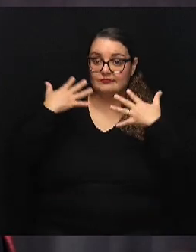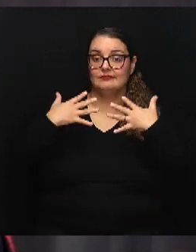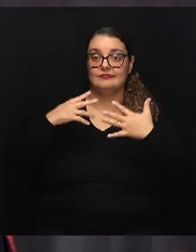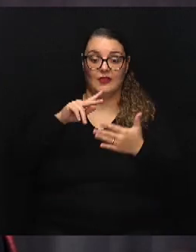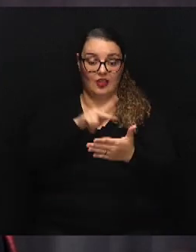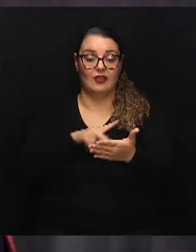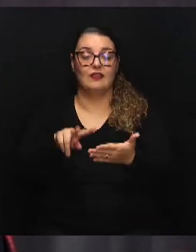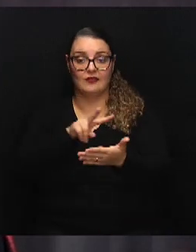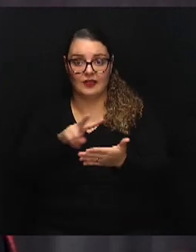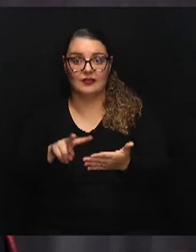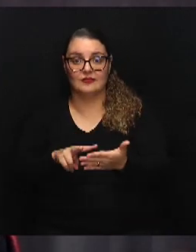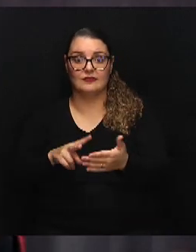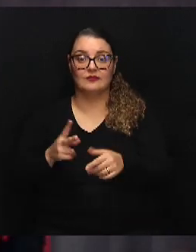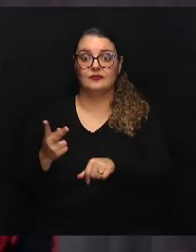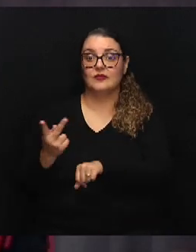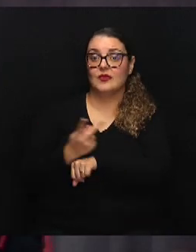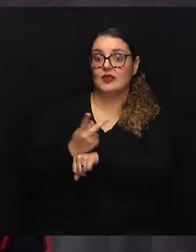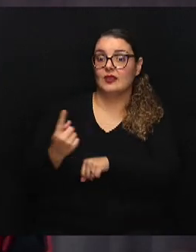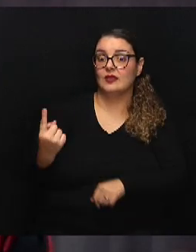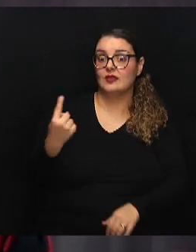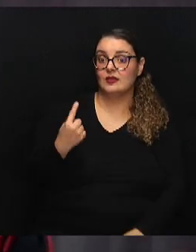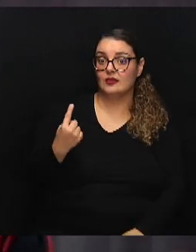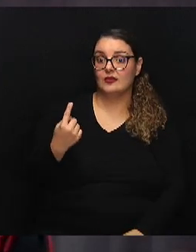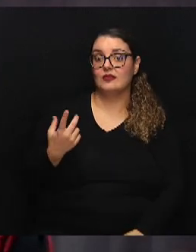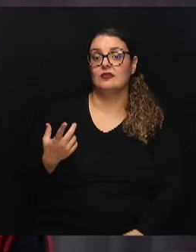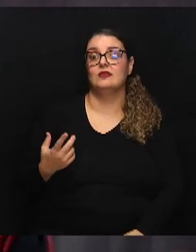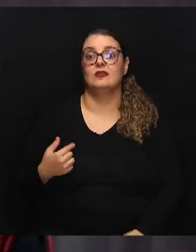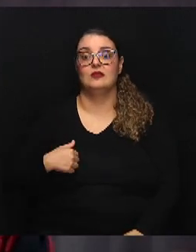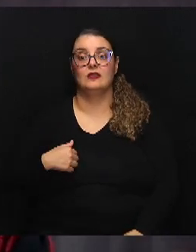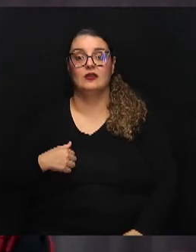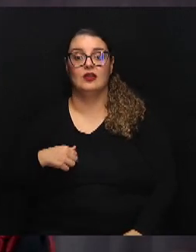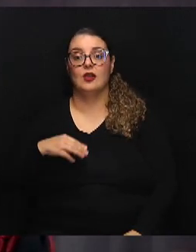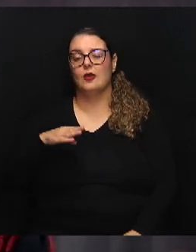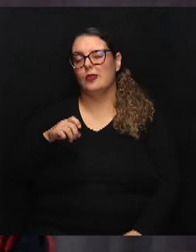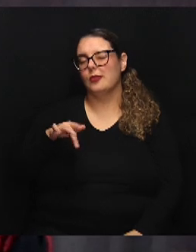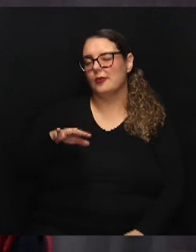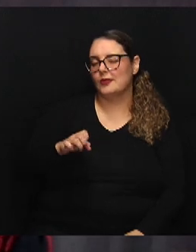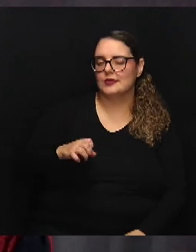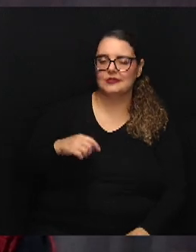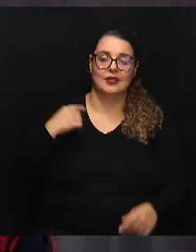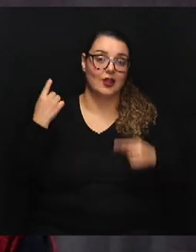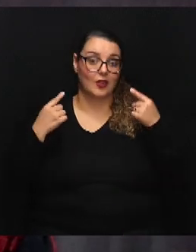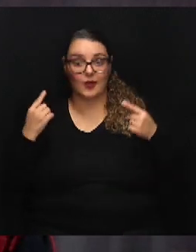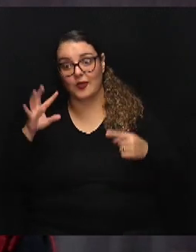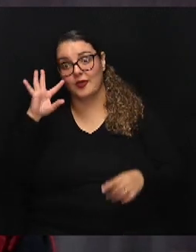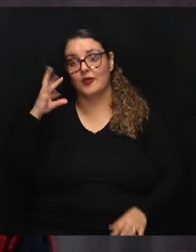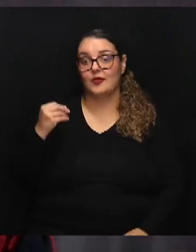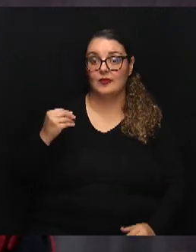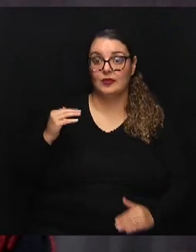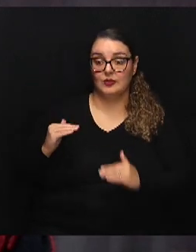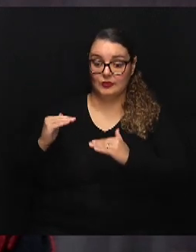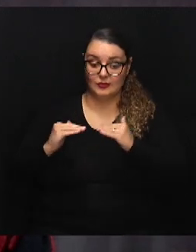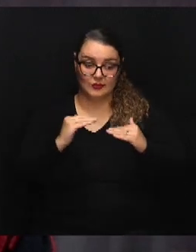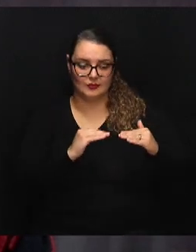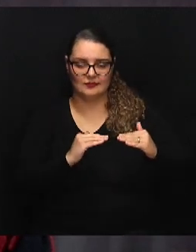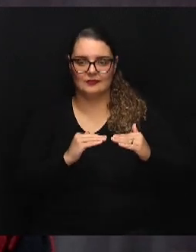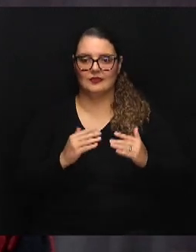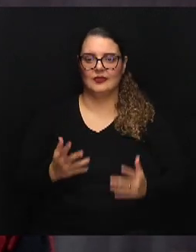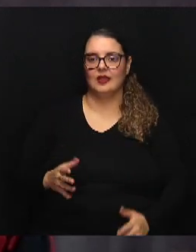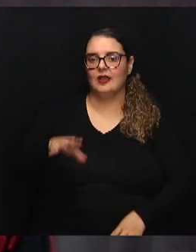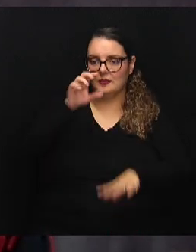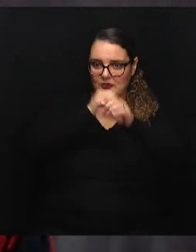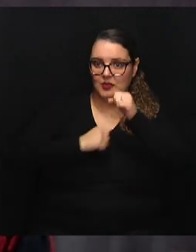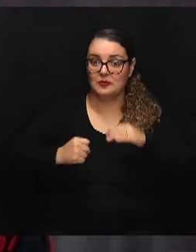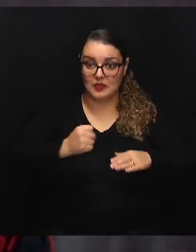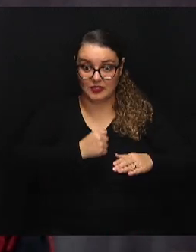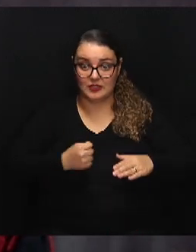poesia. Me comprometa a ser doce, louca, carinhosa e compreensiva na medida do possível. Garanto aprender culinária